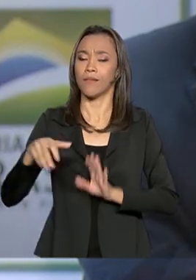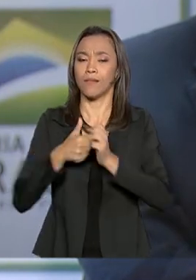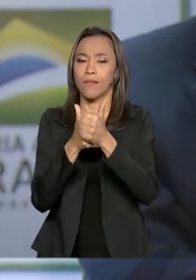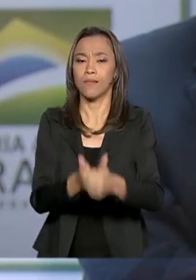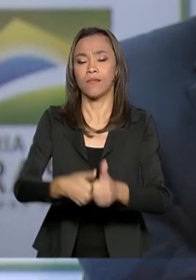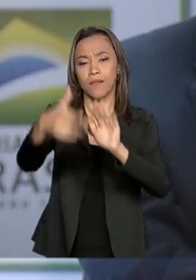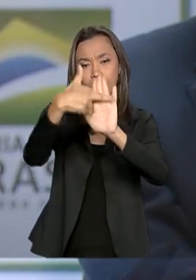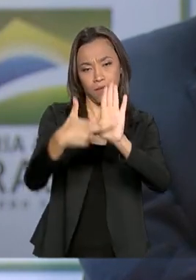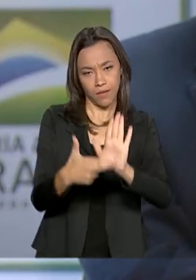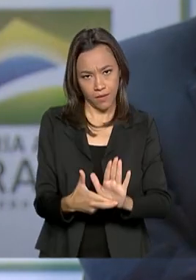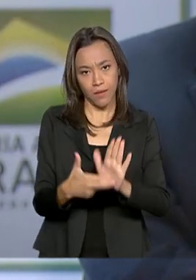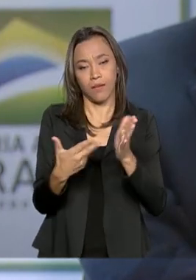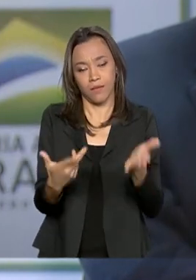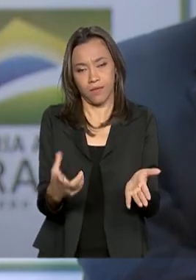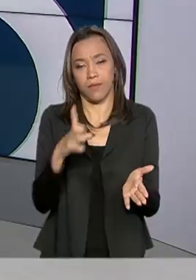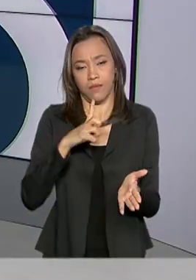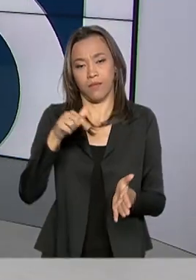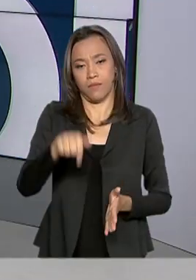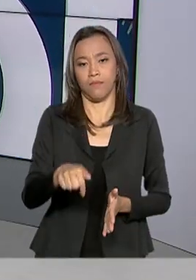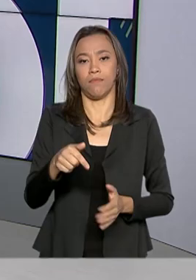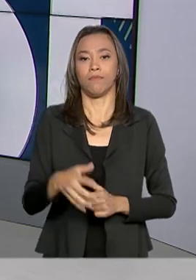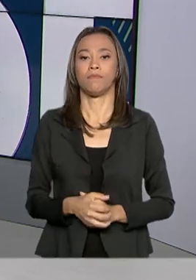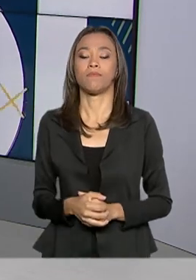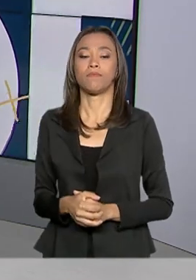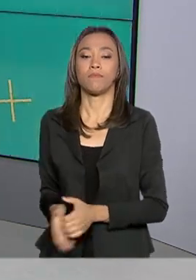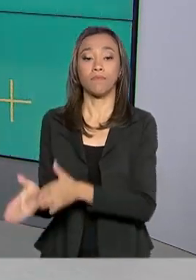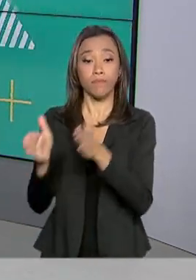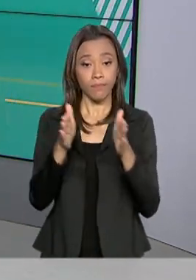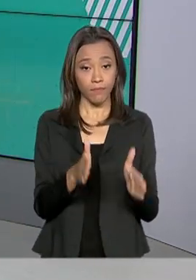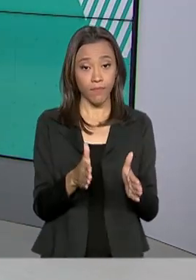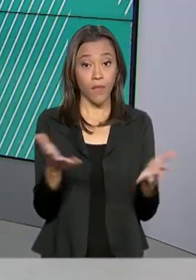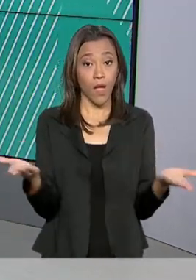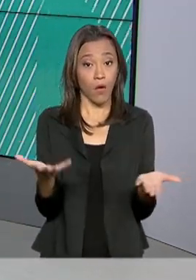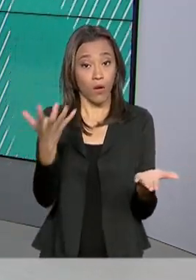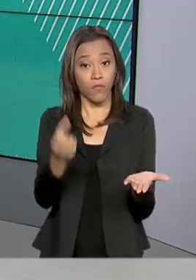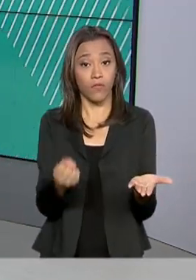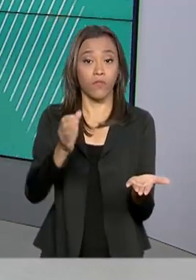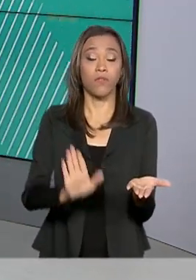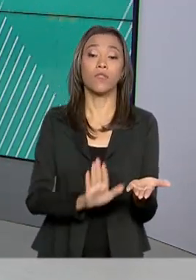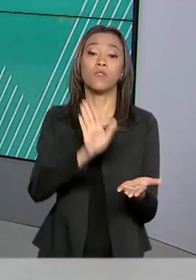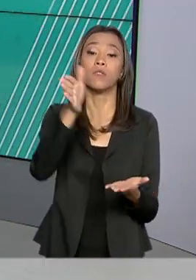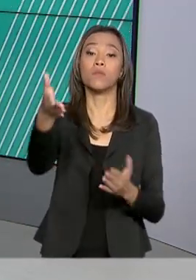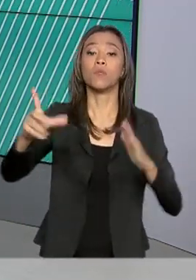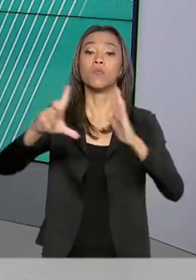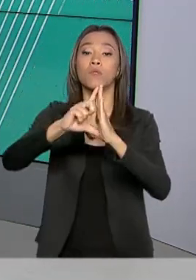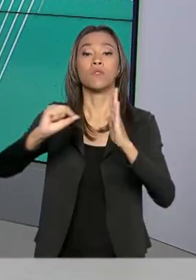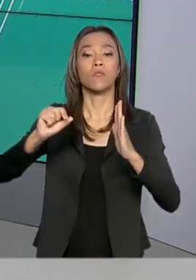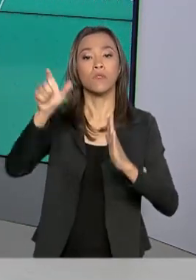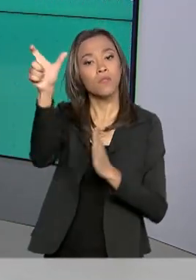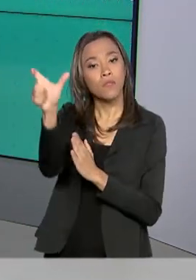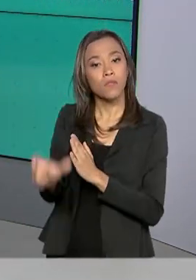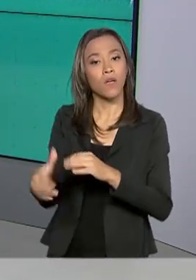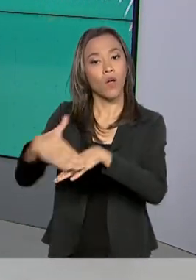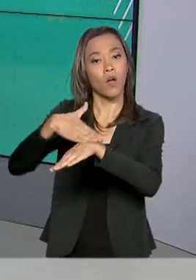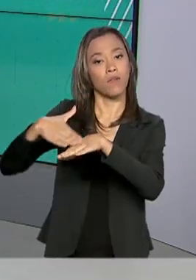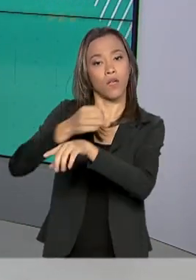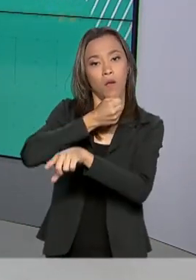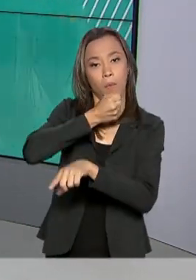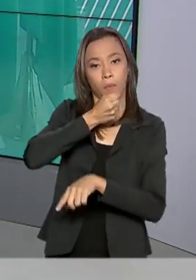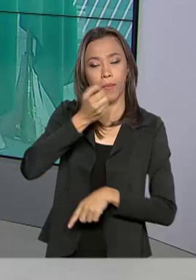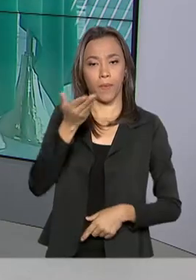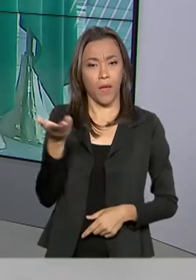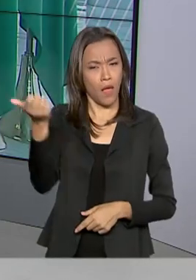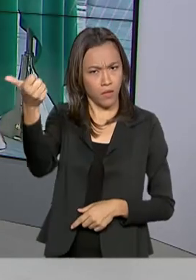que existe aqui nesse ministério. Bom, e nós vamos agora ao Palácio do Planalto conversar com a repórter Daniele Popov.